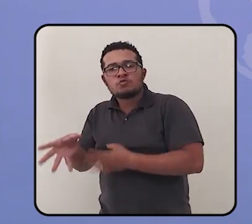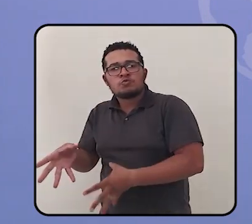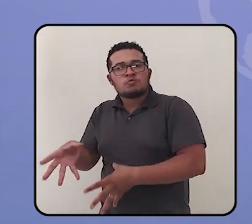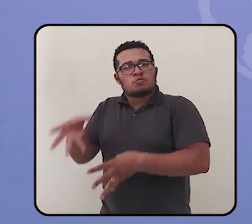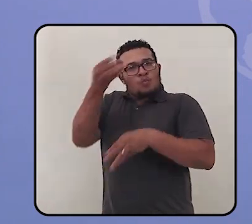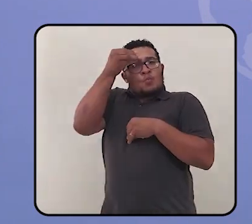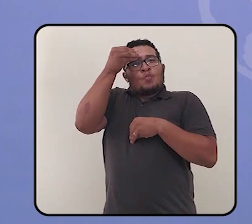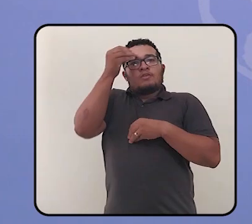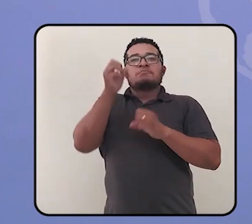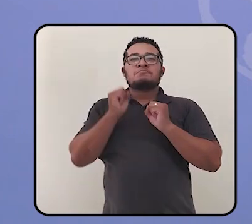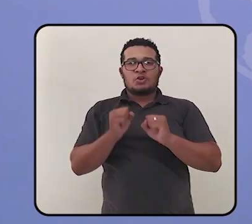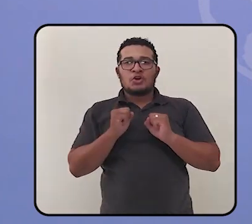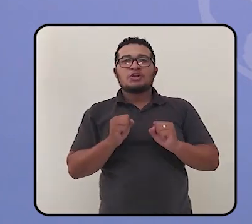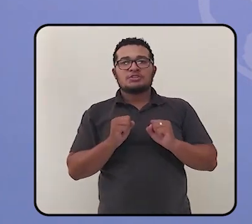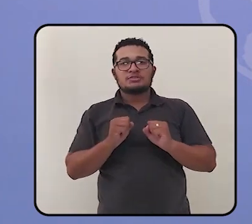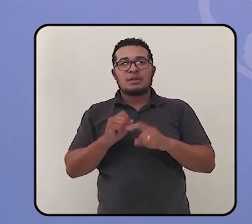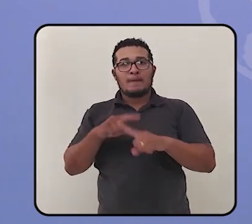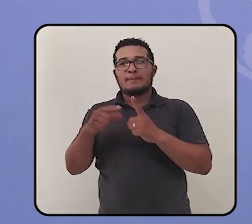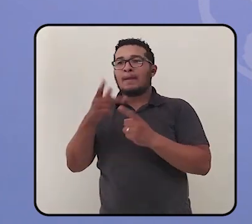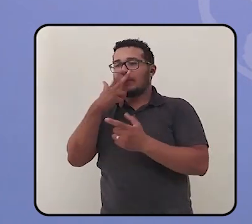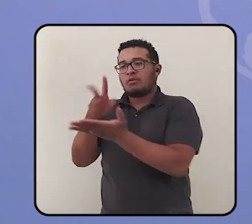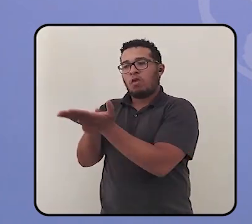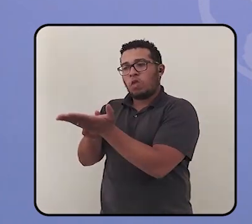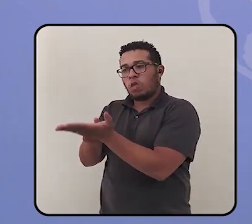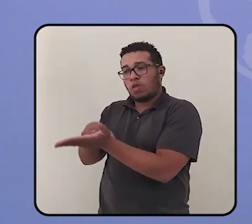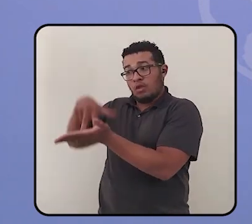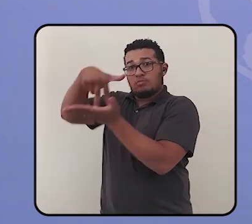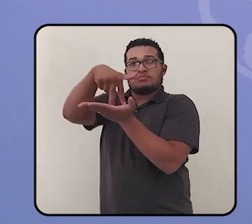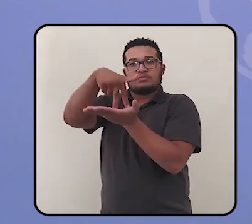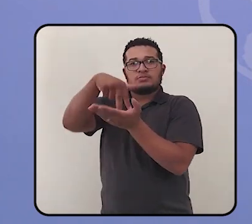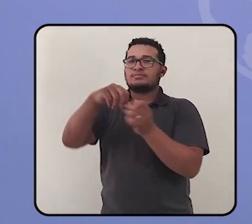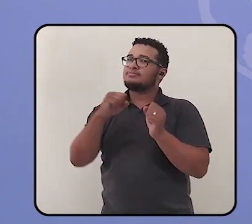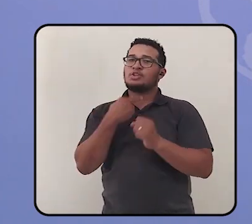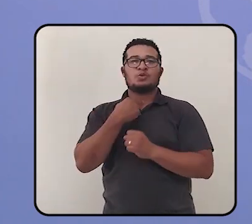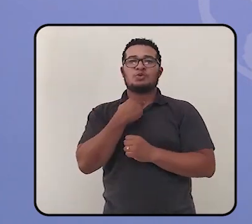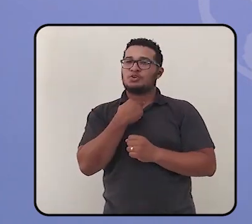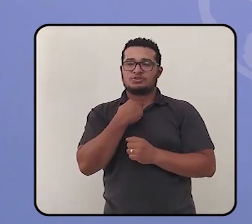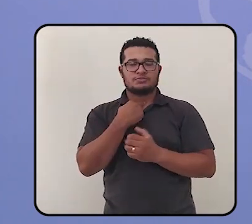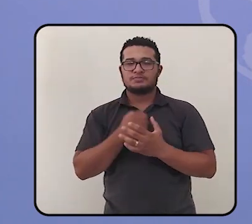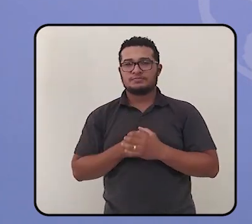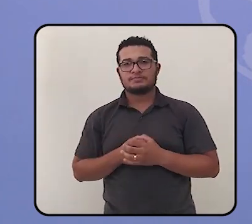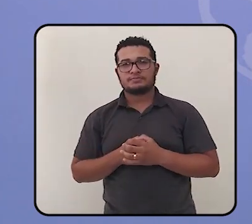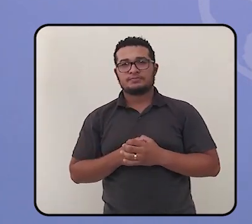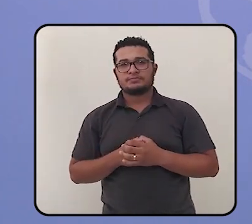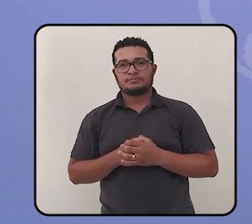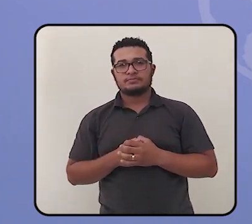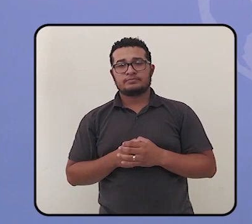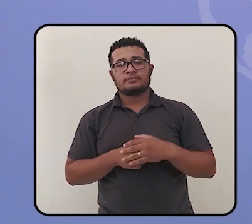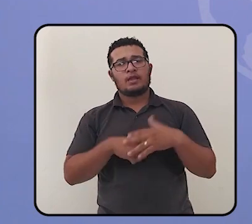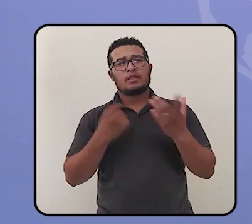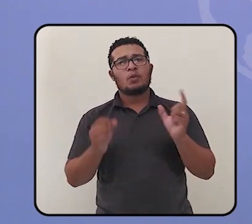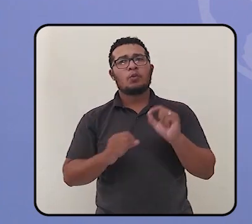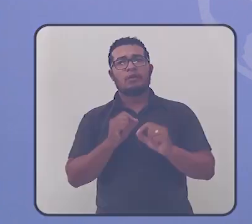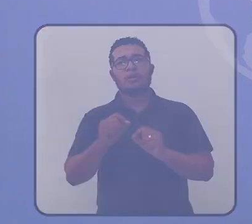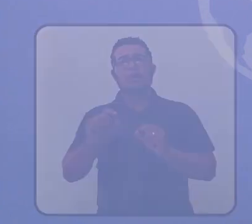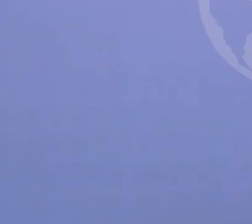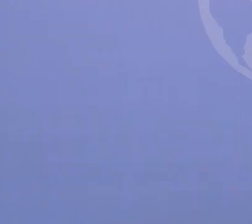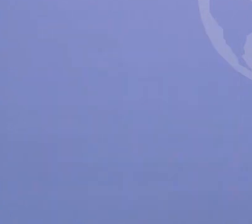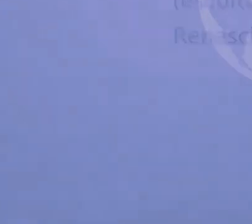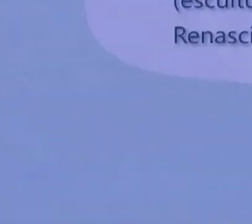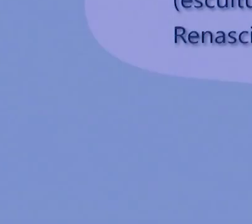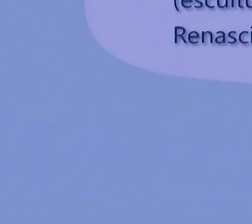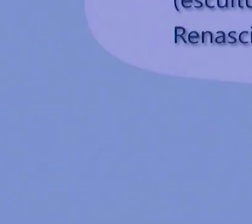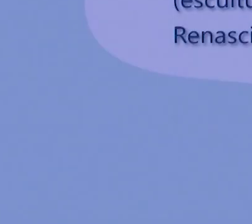traços daquela cultura mas fazer com que ela re suja renasça é impossível bem quem foi os